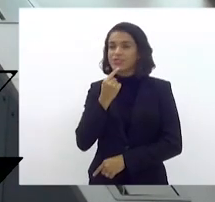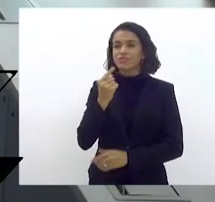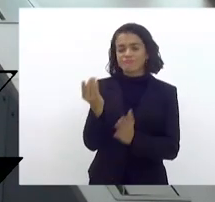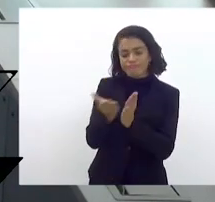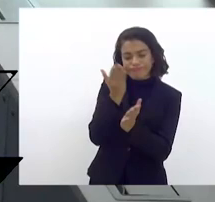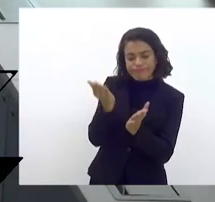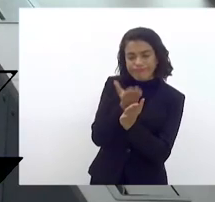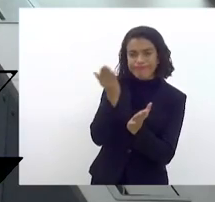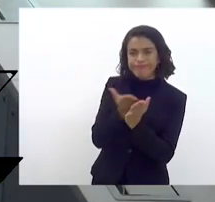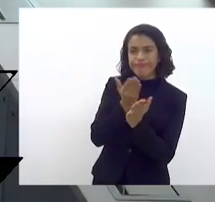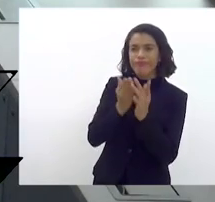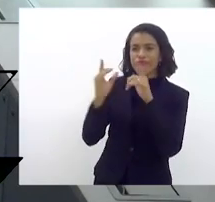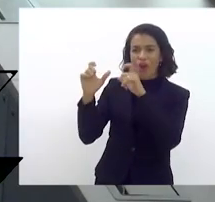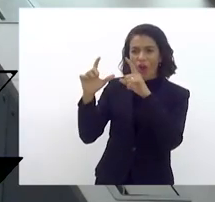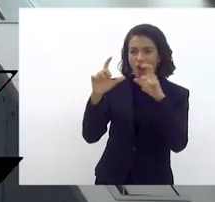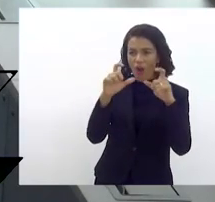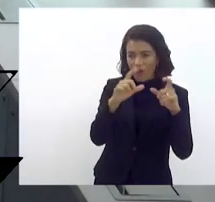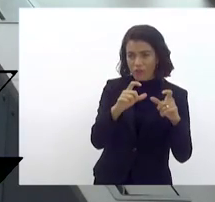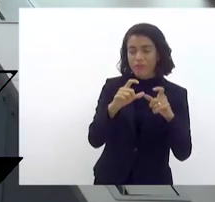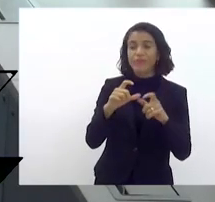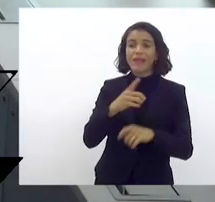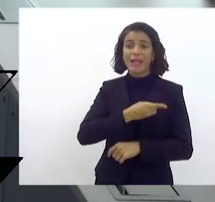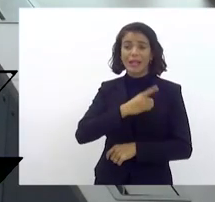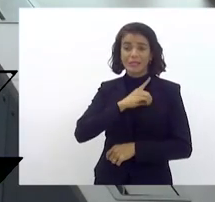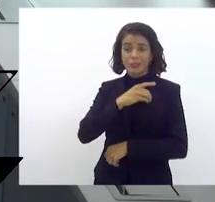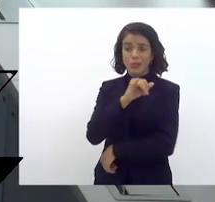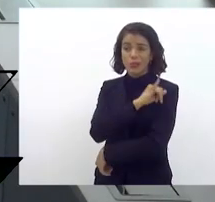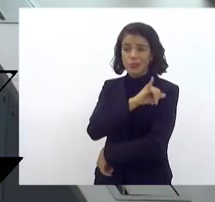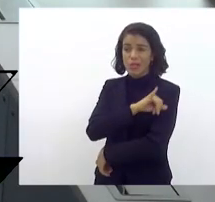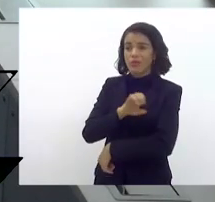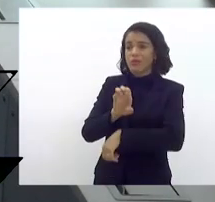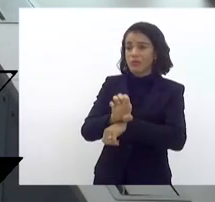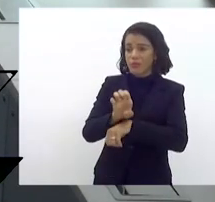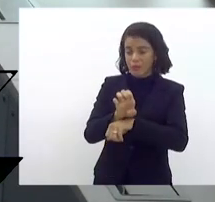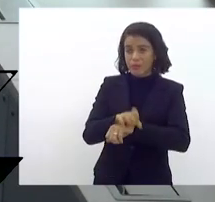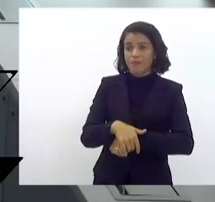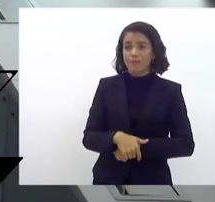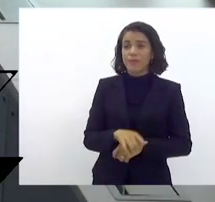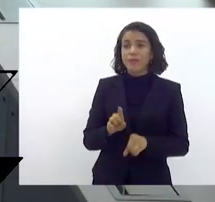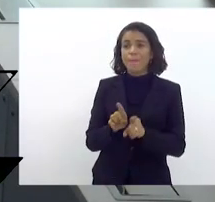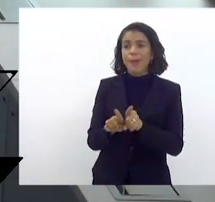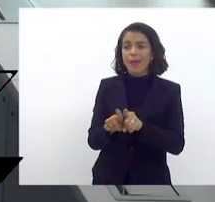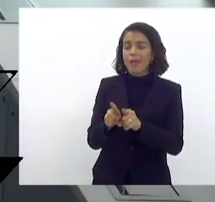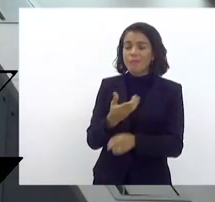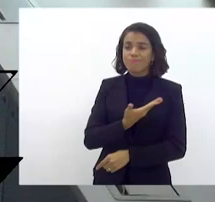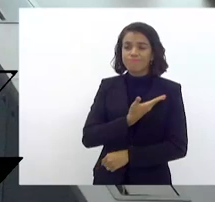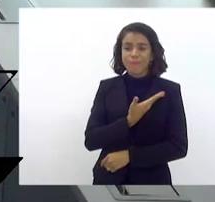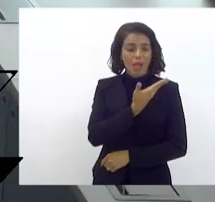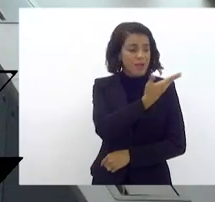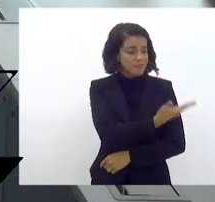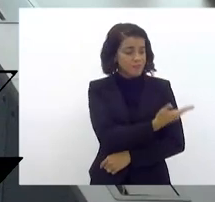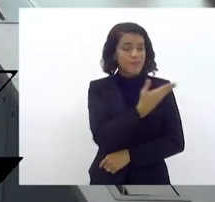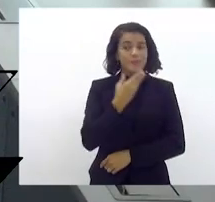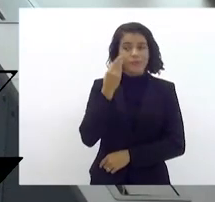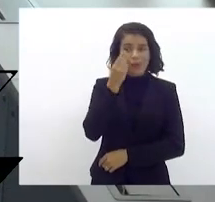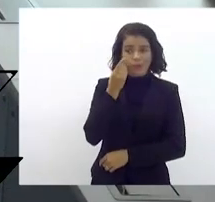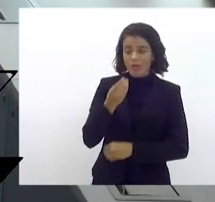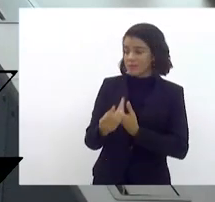nas delegacias de polícia no âmbito do Estado do Rio de Janeiro e contando com a presença das senhoras deputadas